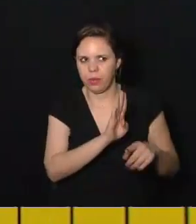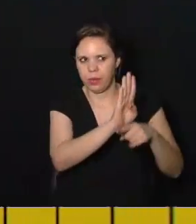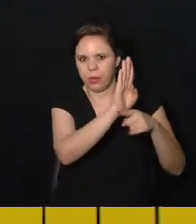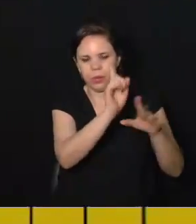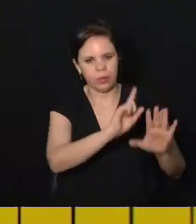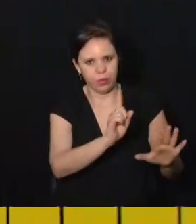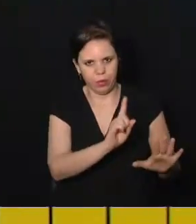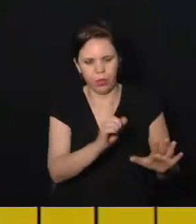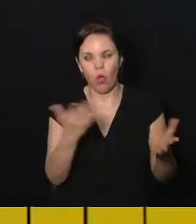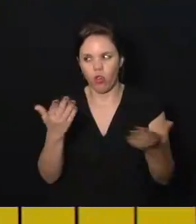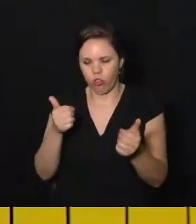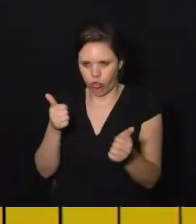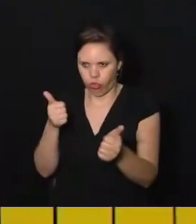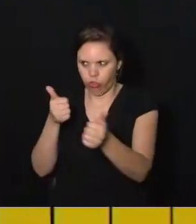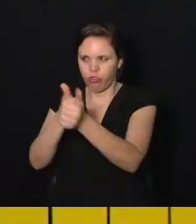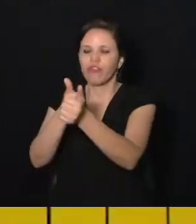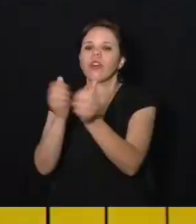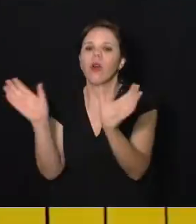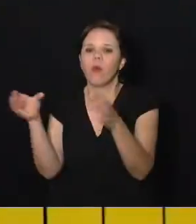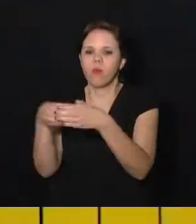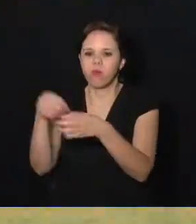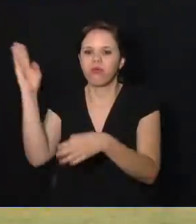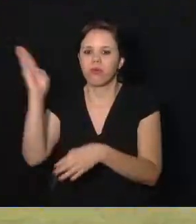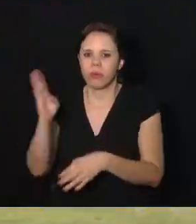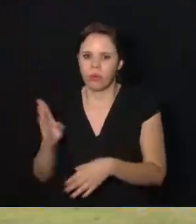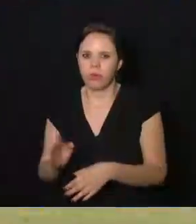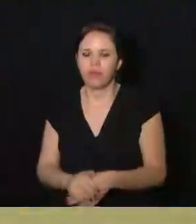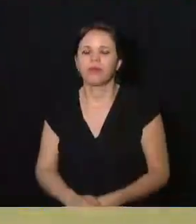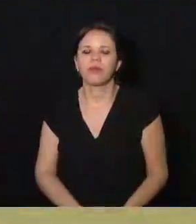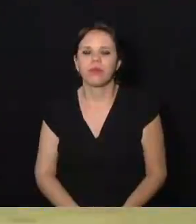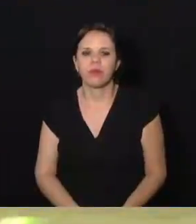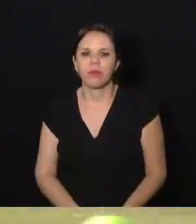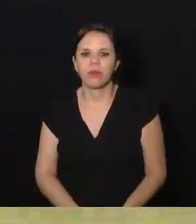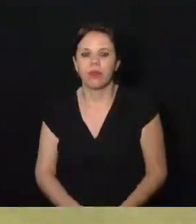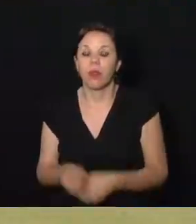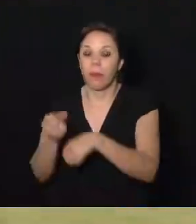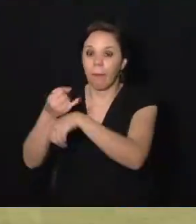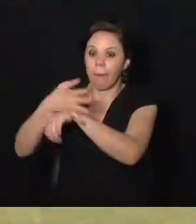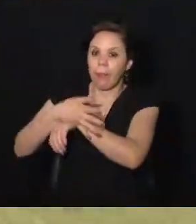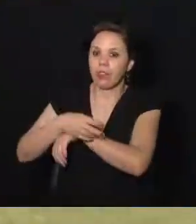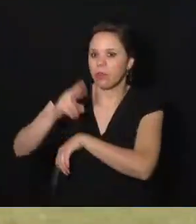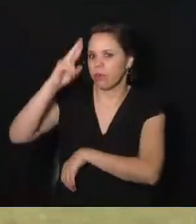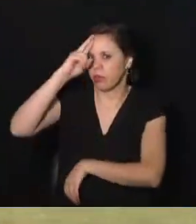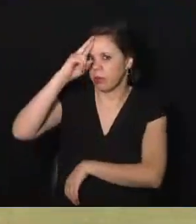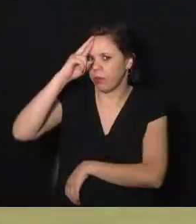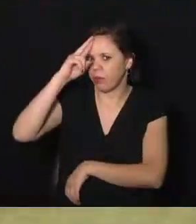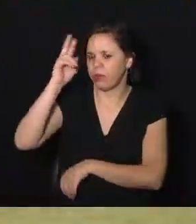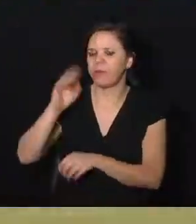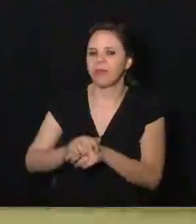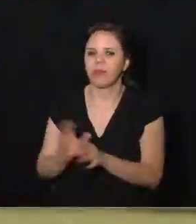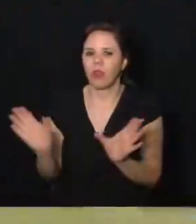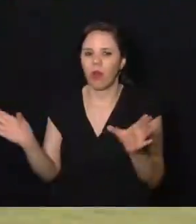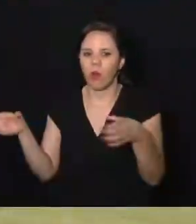é dia de acompanhar a seleção brasileira. Nesta madrugada, à meia-noite, a